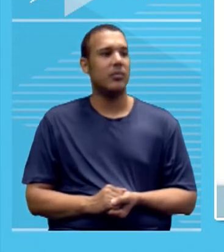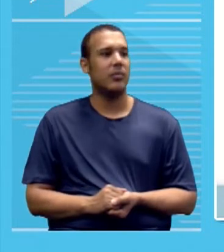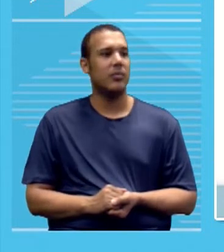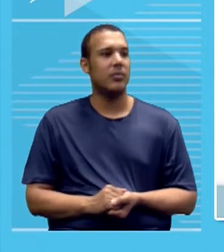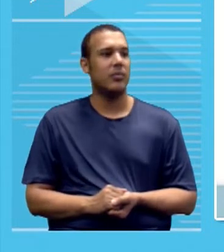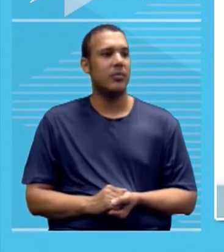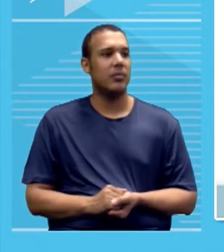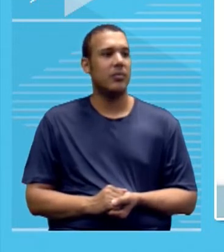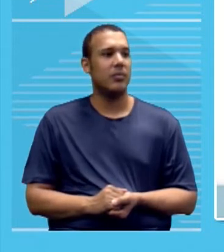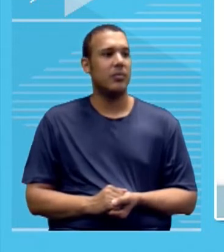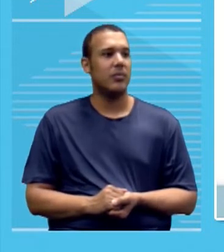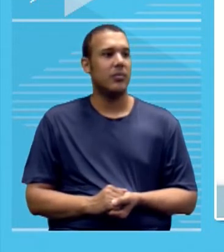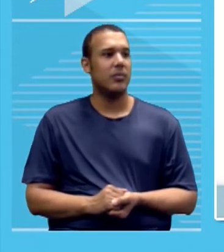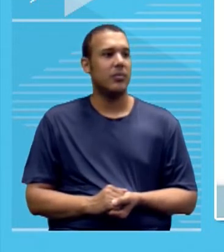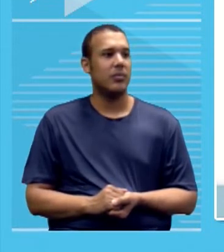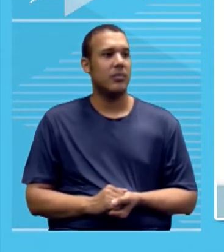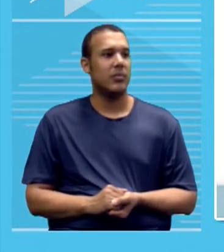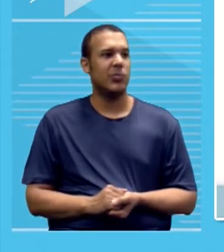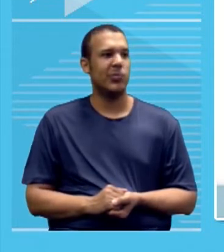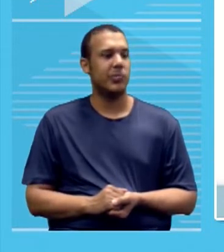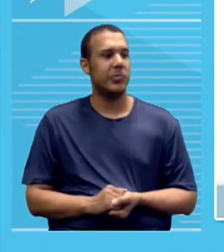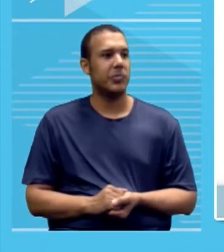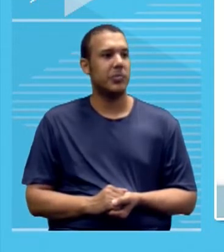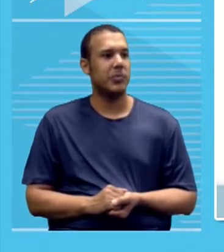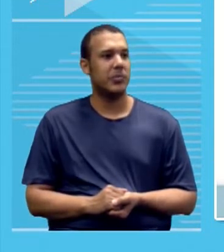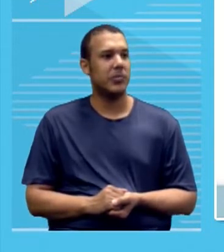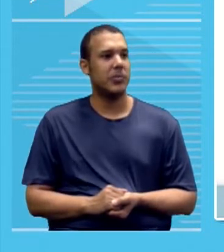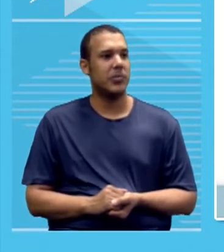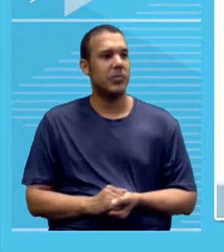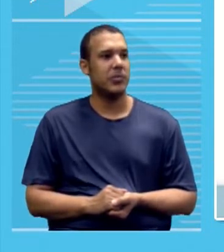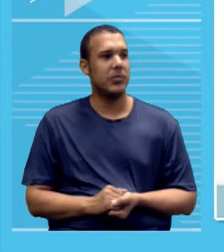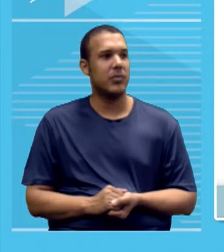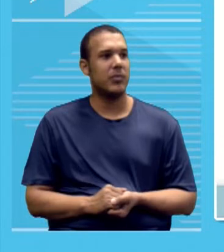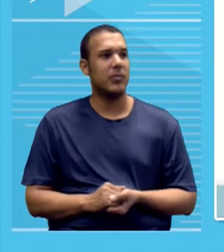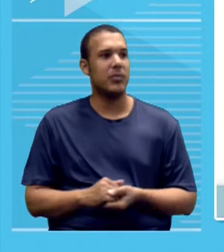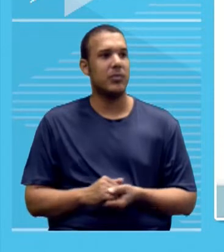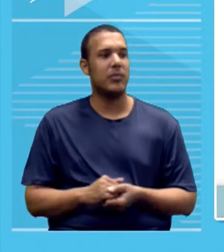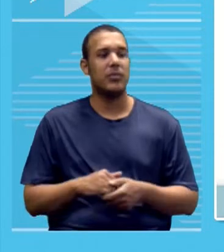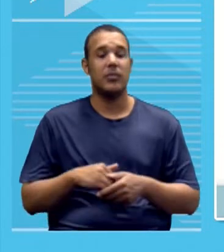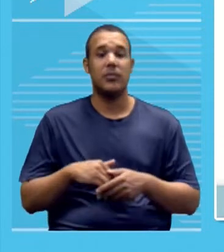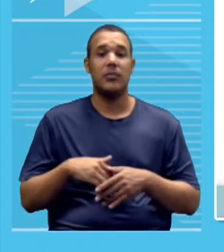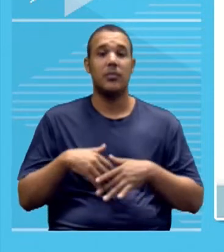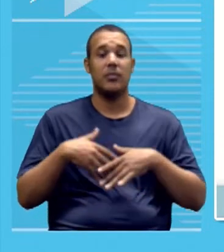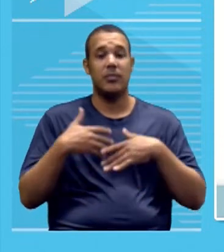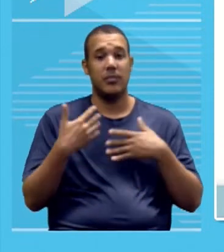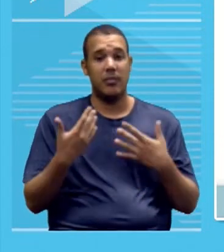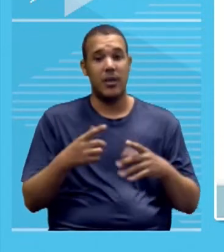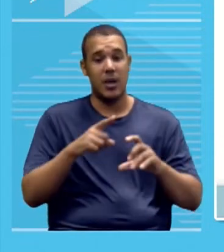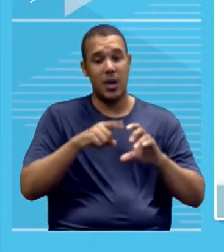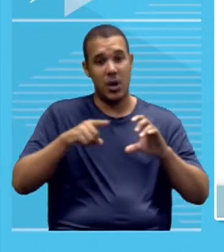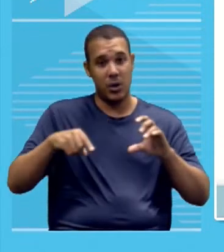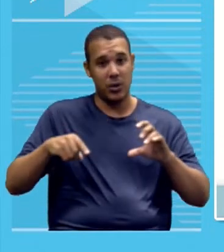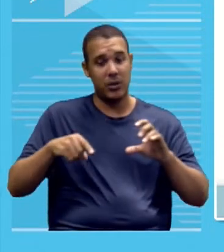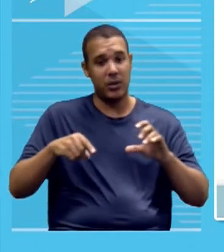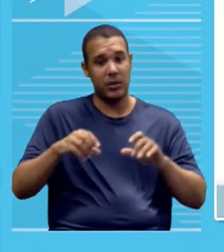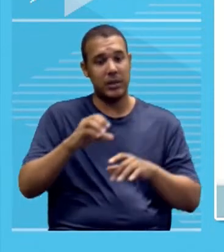60 é 4 vezes maior que 15. Estava com isso na cabeça. Desculpa aí. Então, a nossa corrente elétrica é